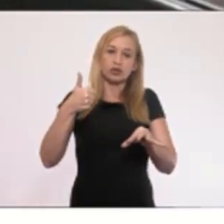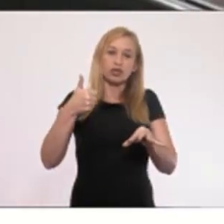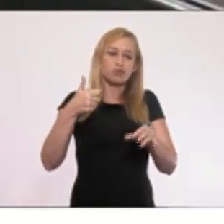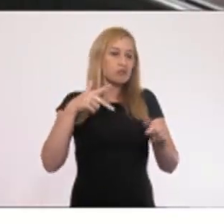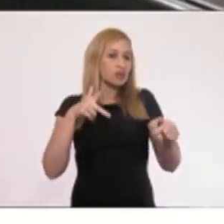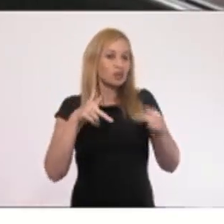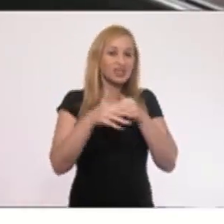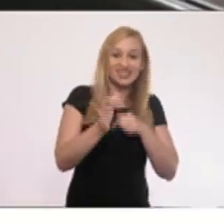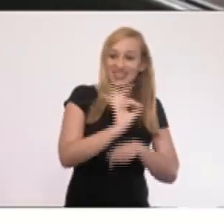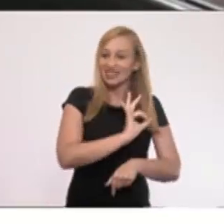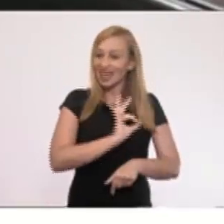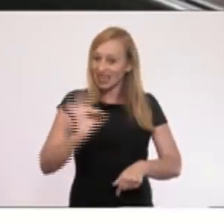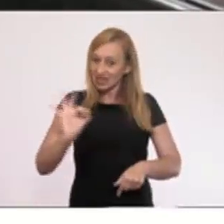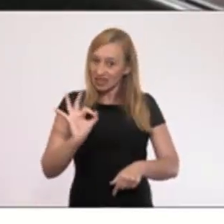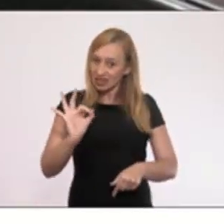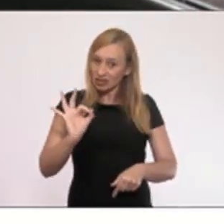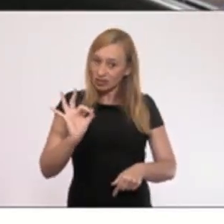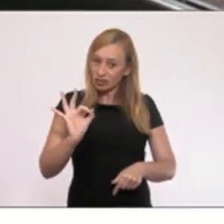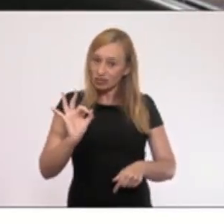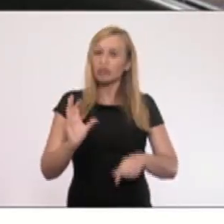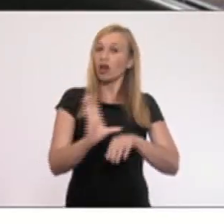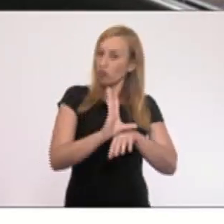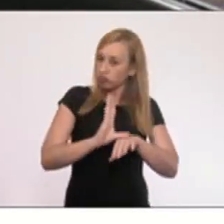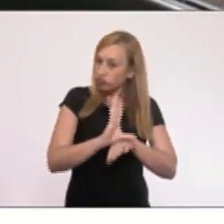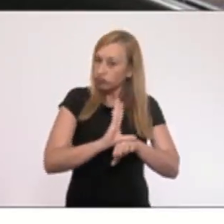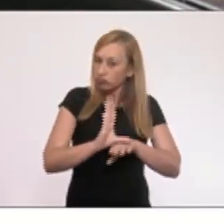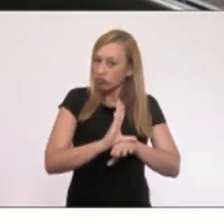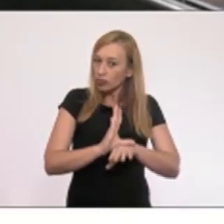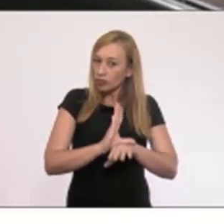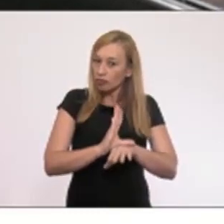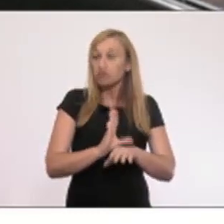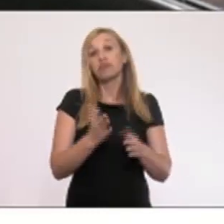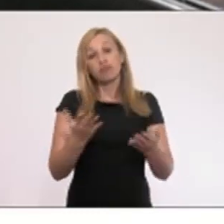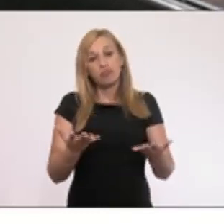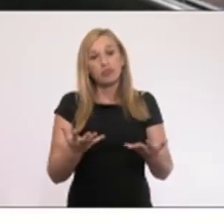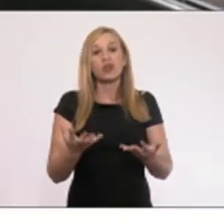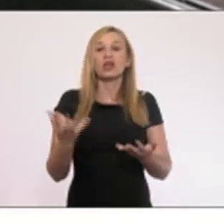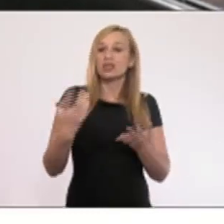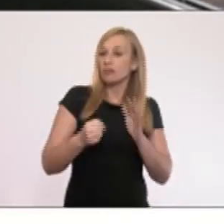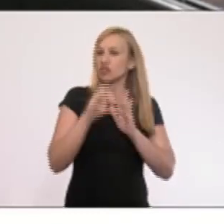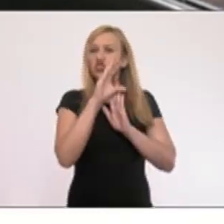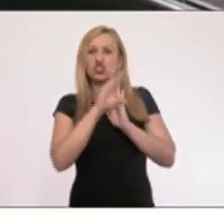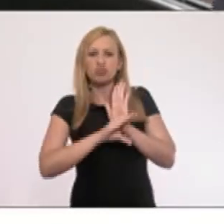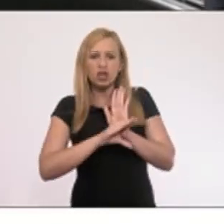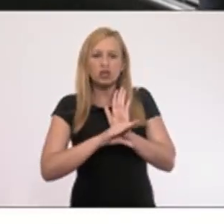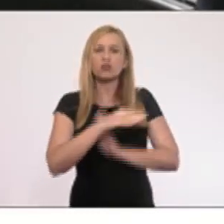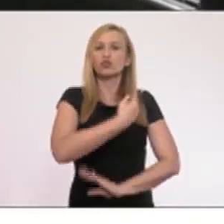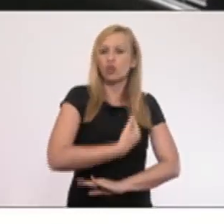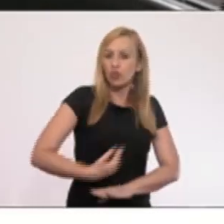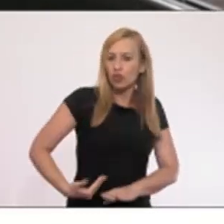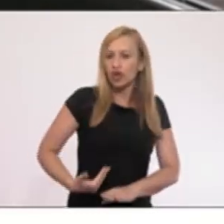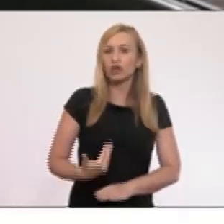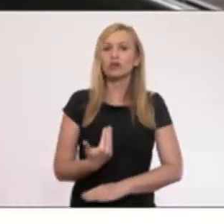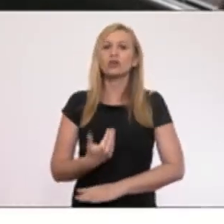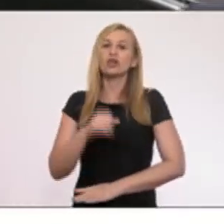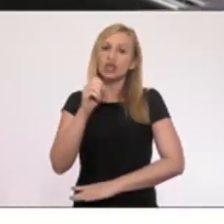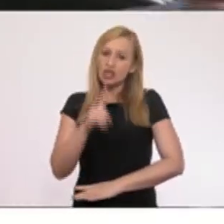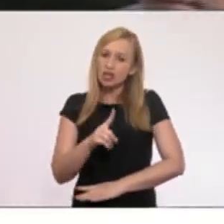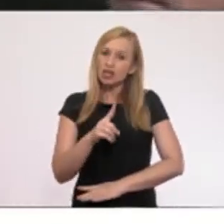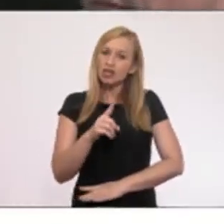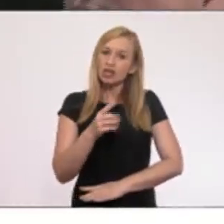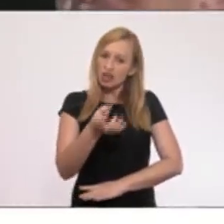prejuízo do parecer pela constitucionalidade, para recebimento de emendas do governo, que é a